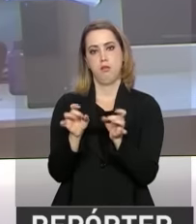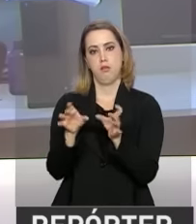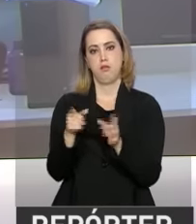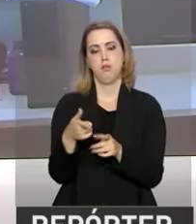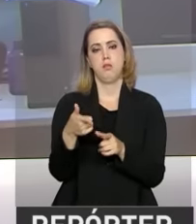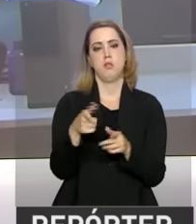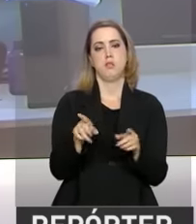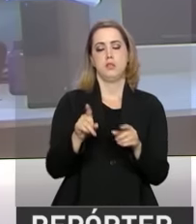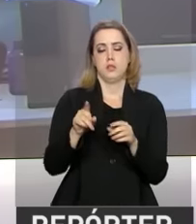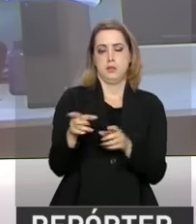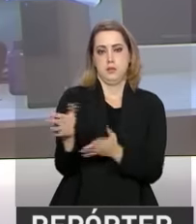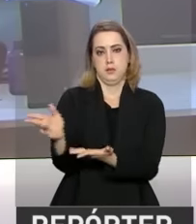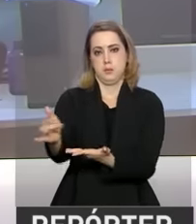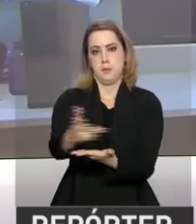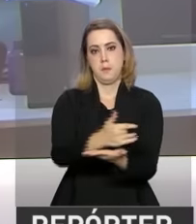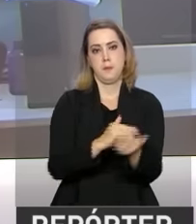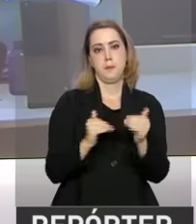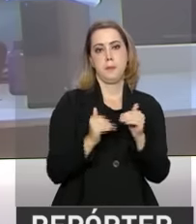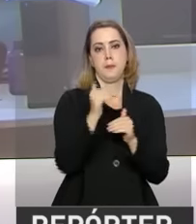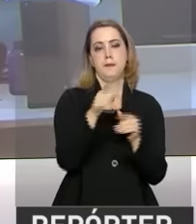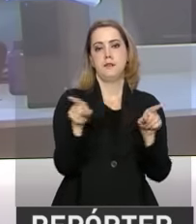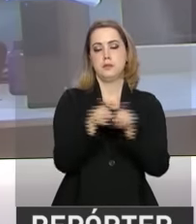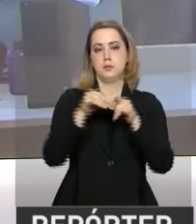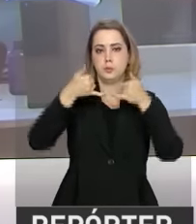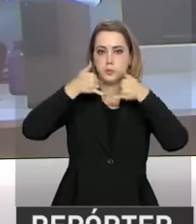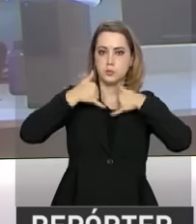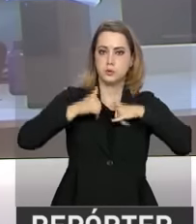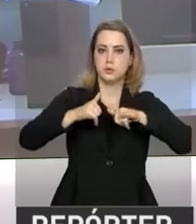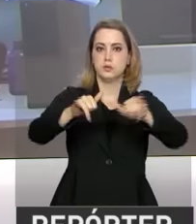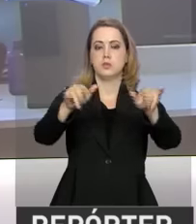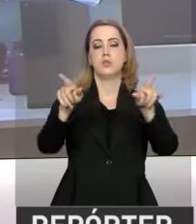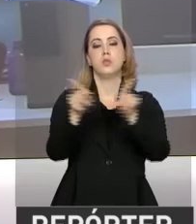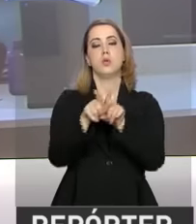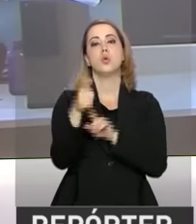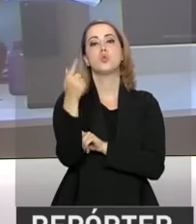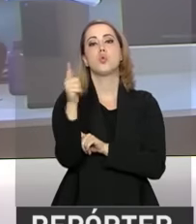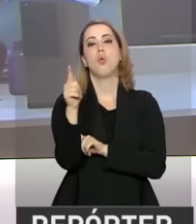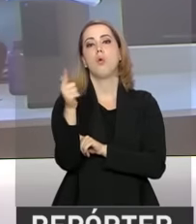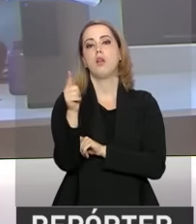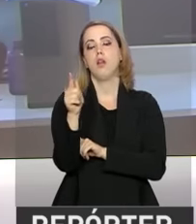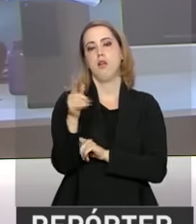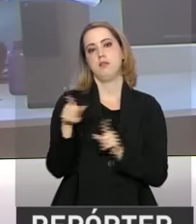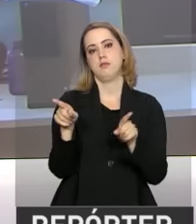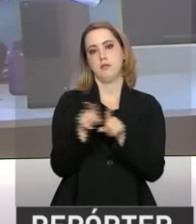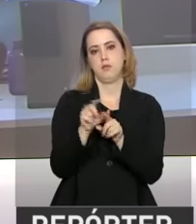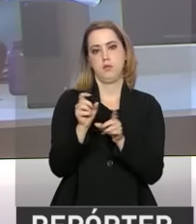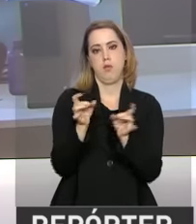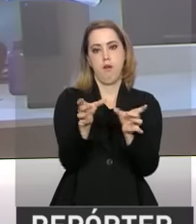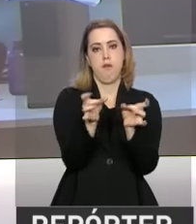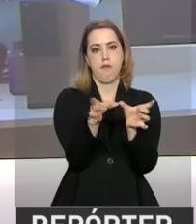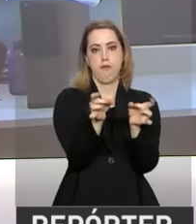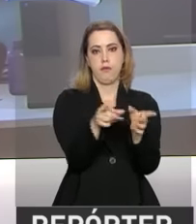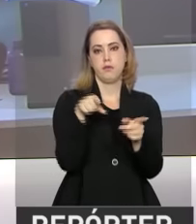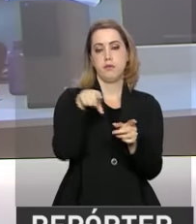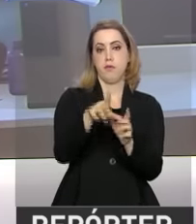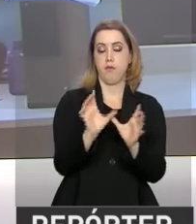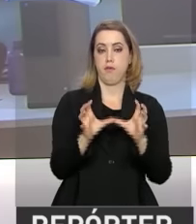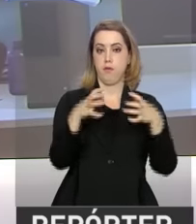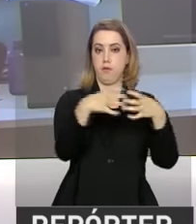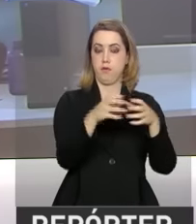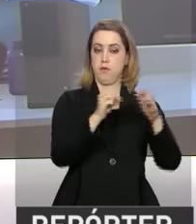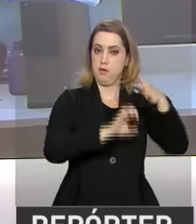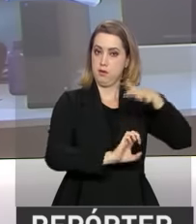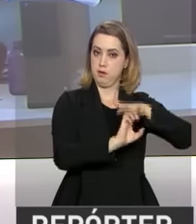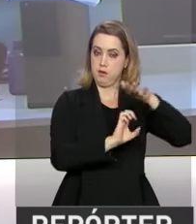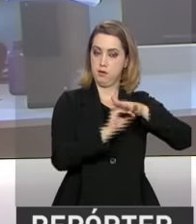para aumentar a arrecadação está a distribuidora de energia de Goiás, a Celg. O leilão da distribuidora,